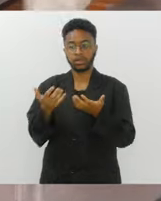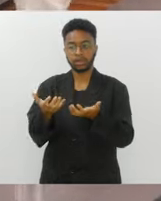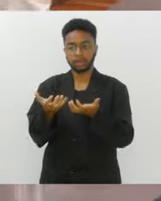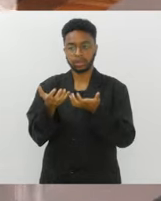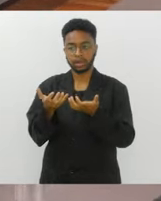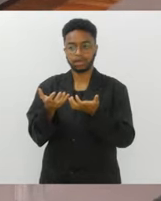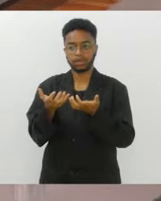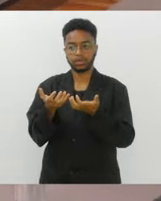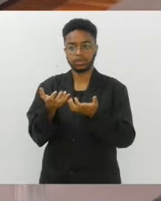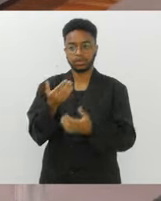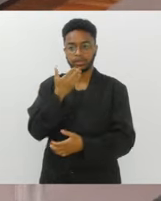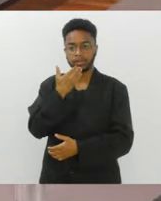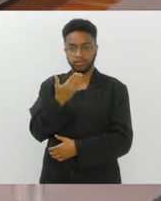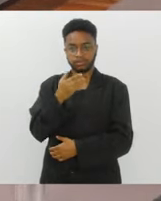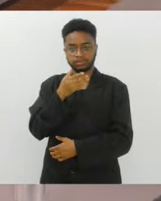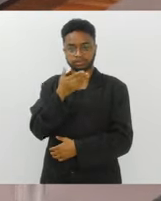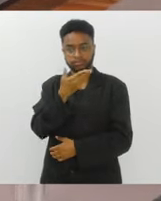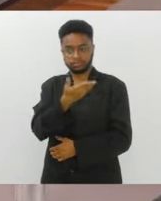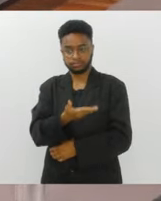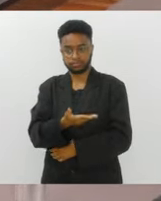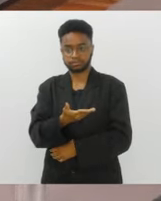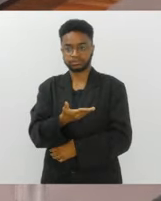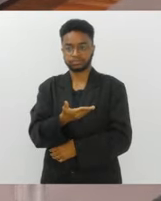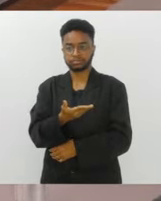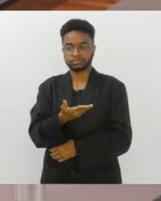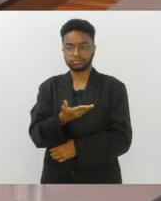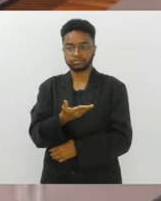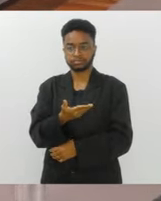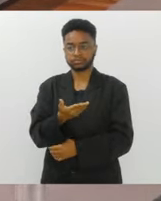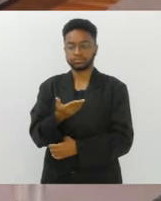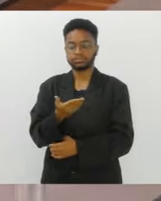Excelência pudesse informar ao público,